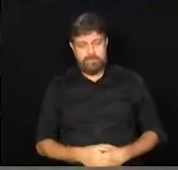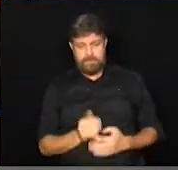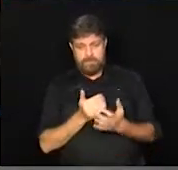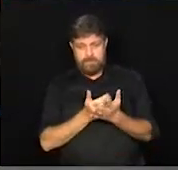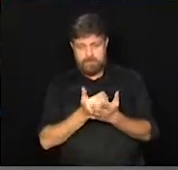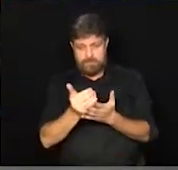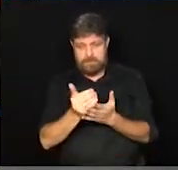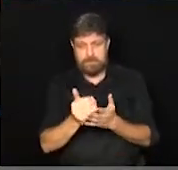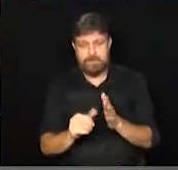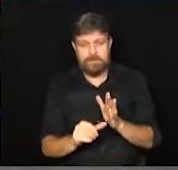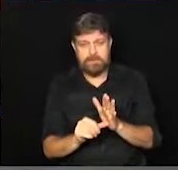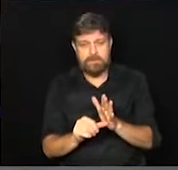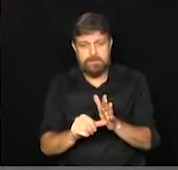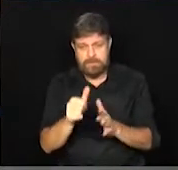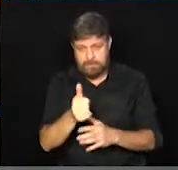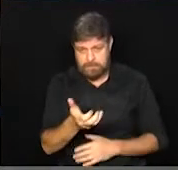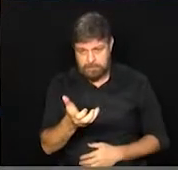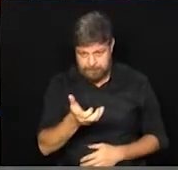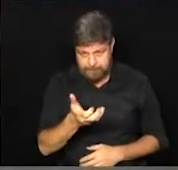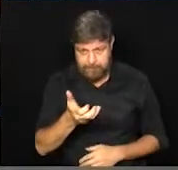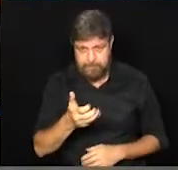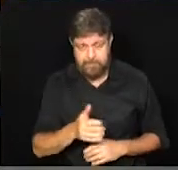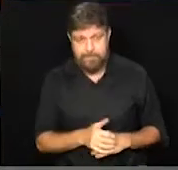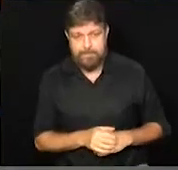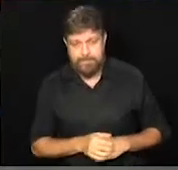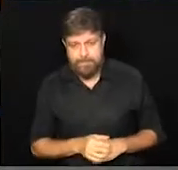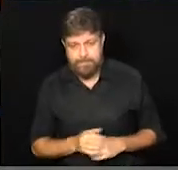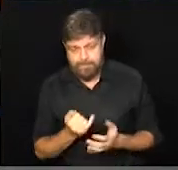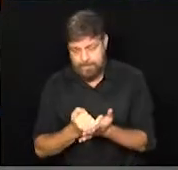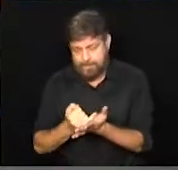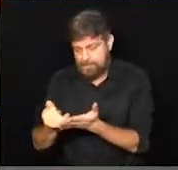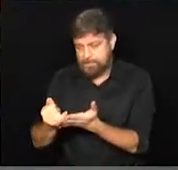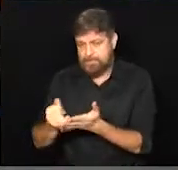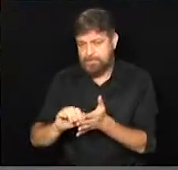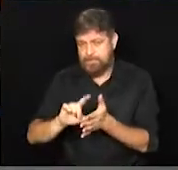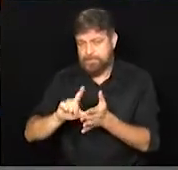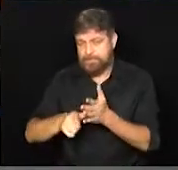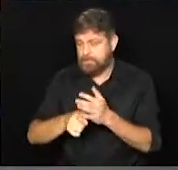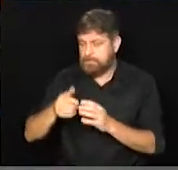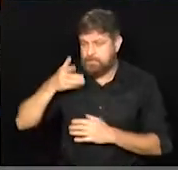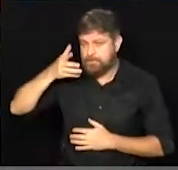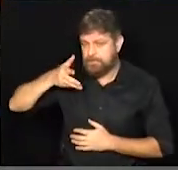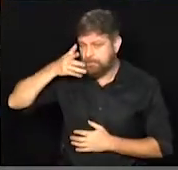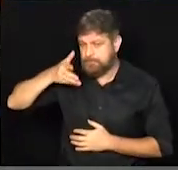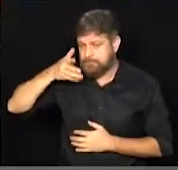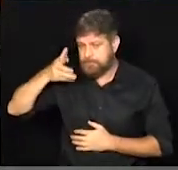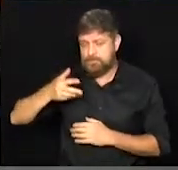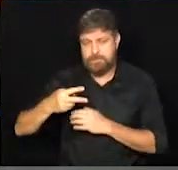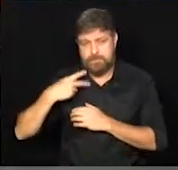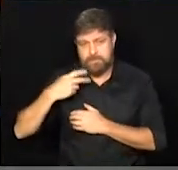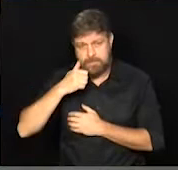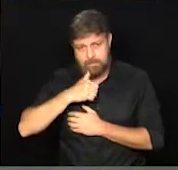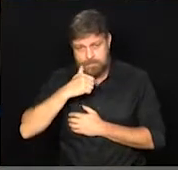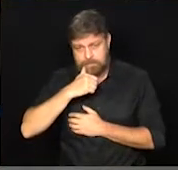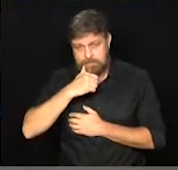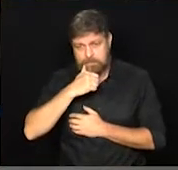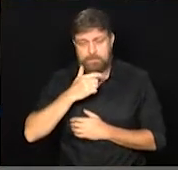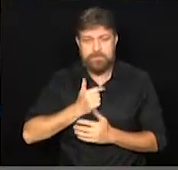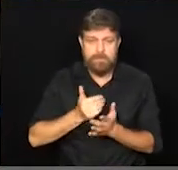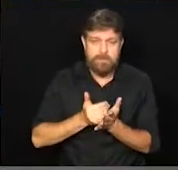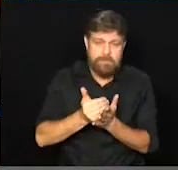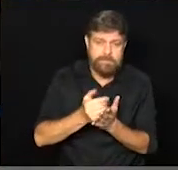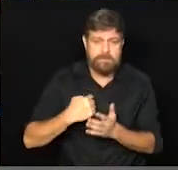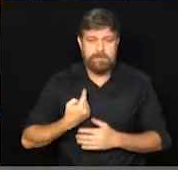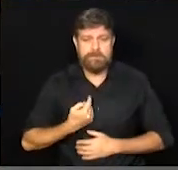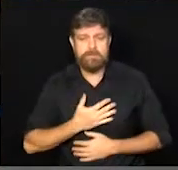primeiro fazer uma breve introdução, depois eu passo a fala para as vereadoras, mas para dar início eu gostaria